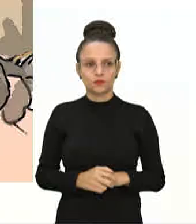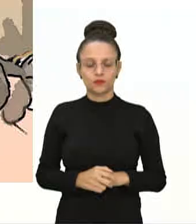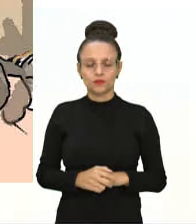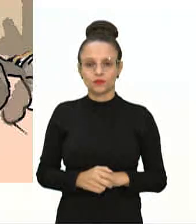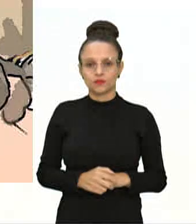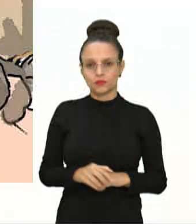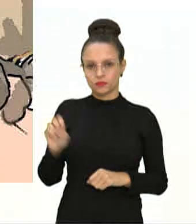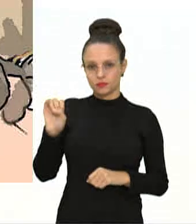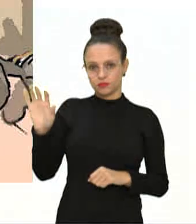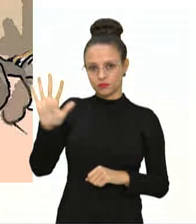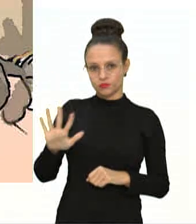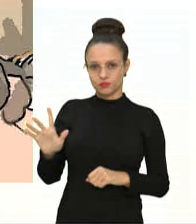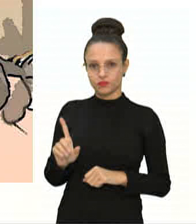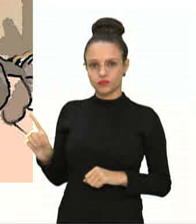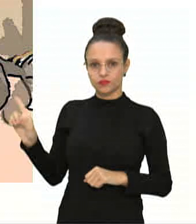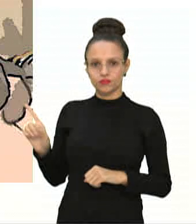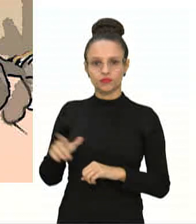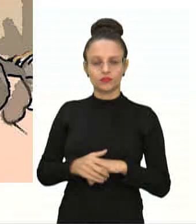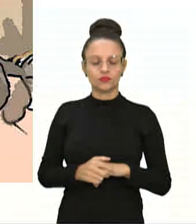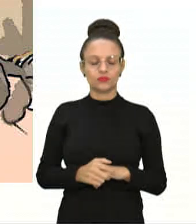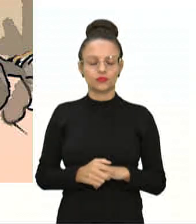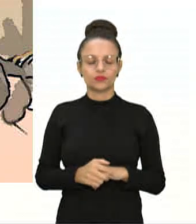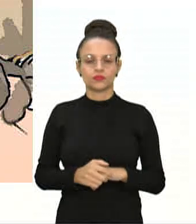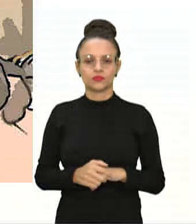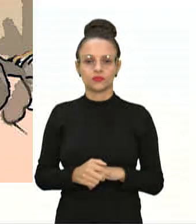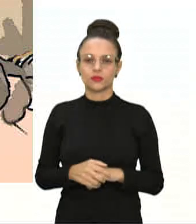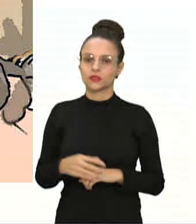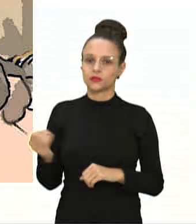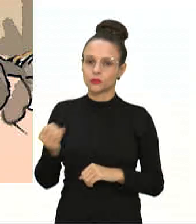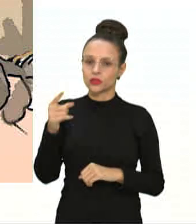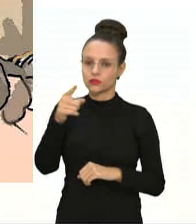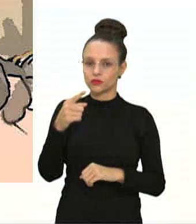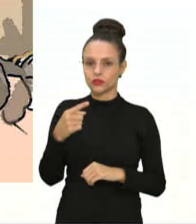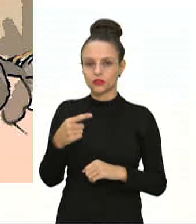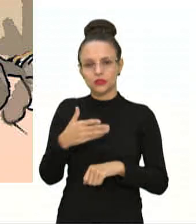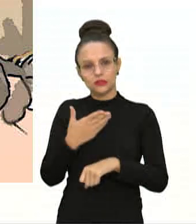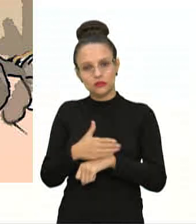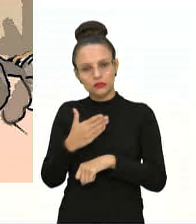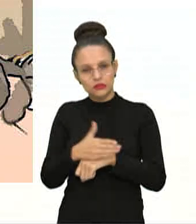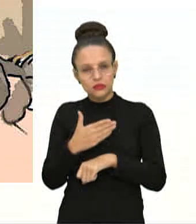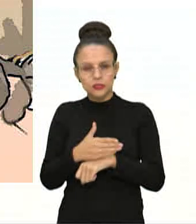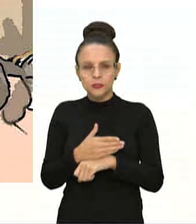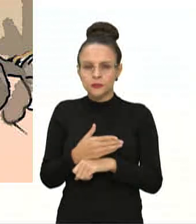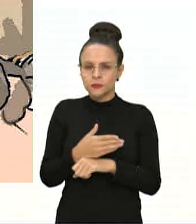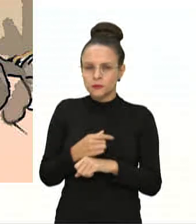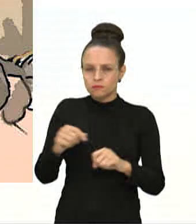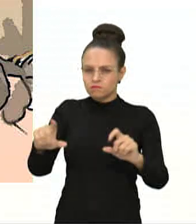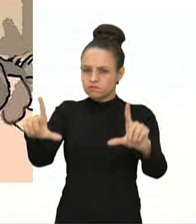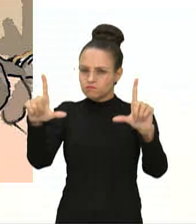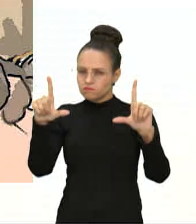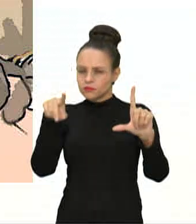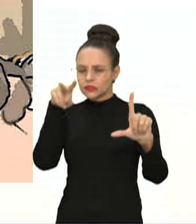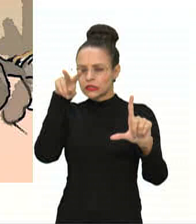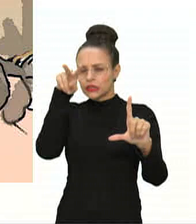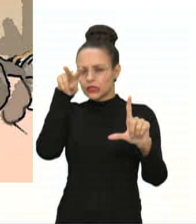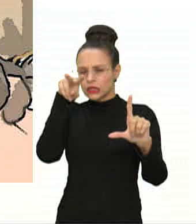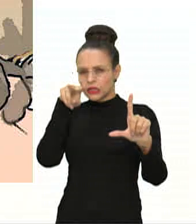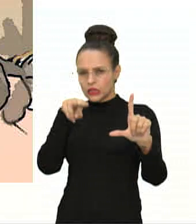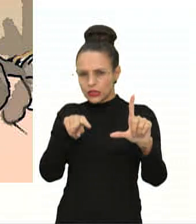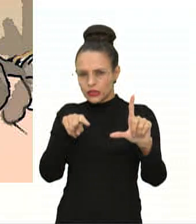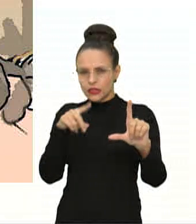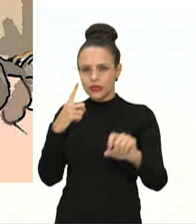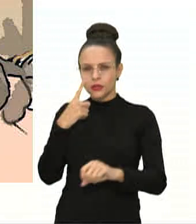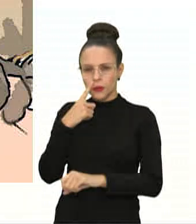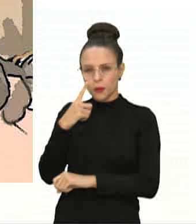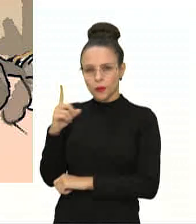essa charge, ela é importante que você, entre aspas, treine a leitura, né? O tio Sam